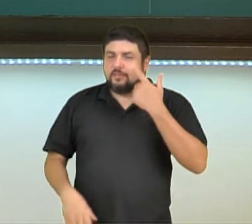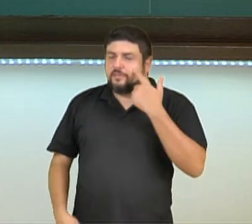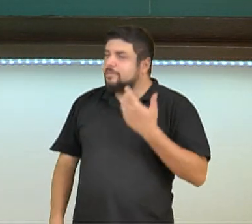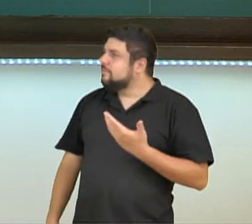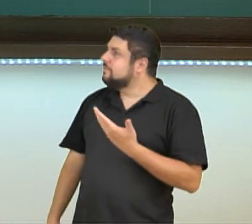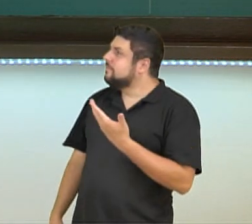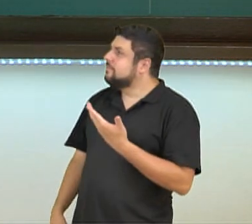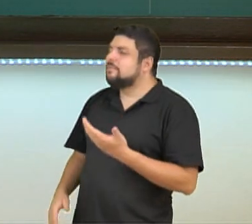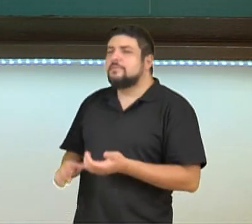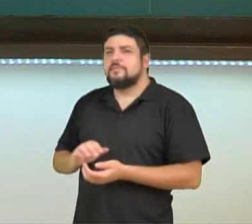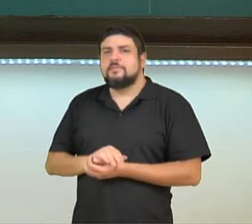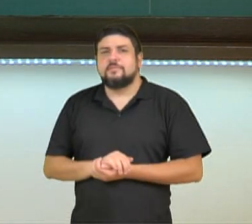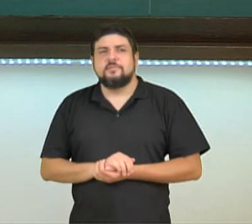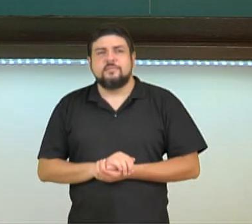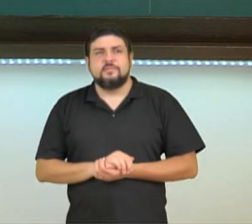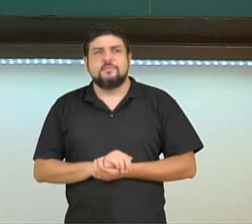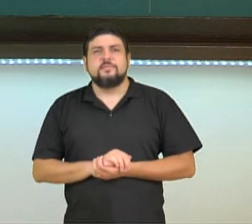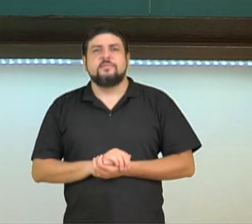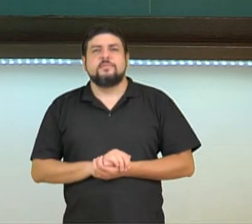sistema linfático.